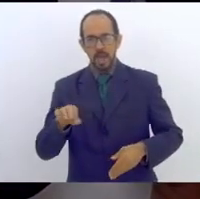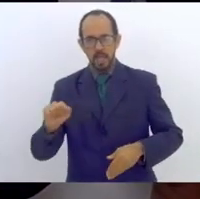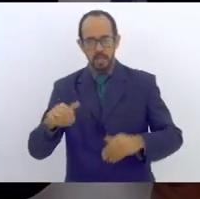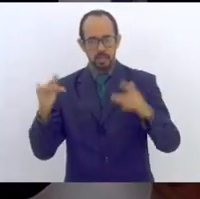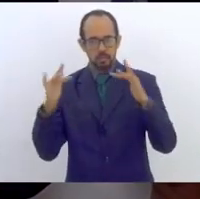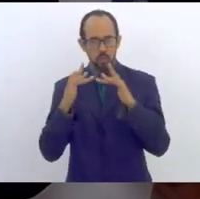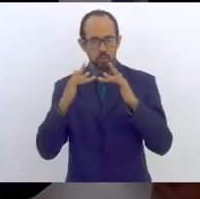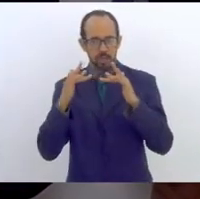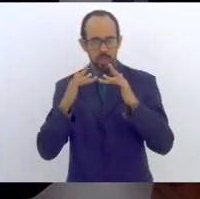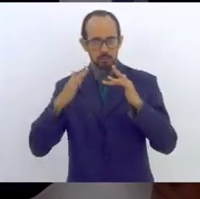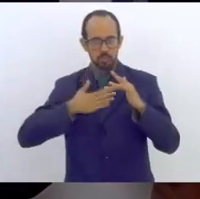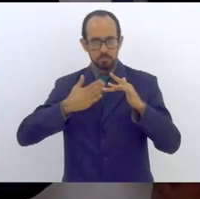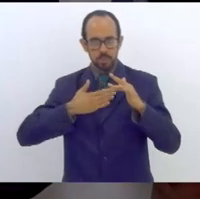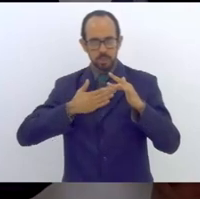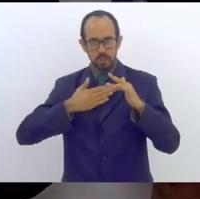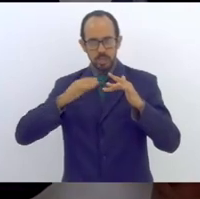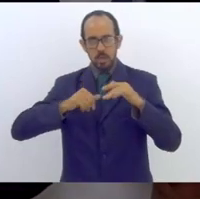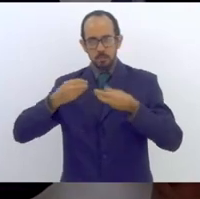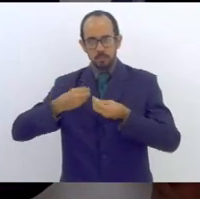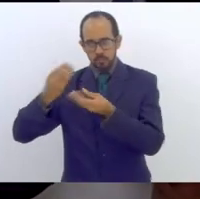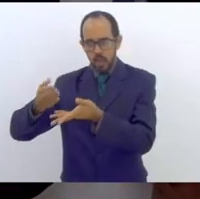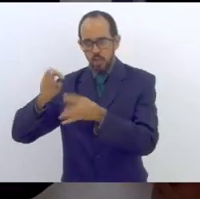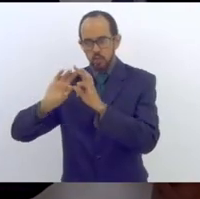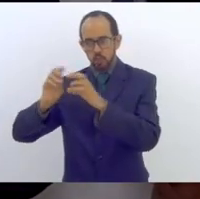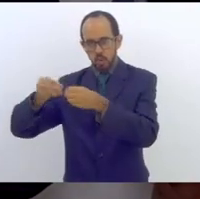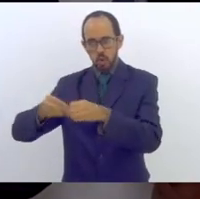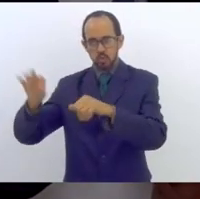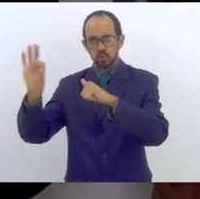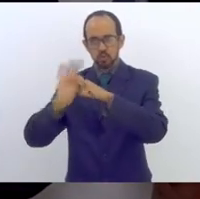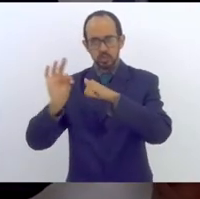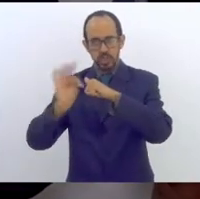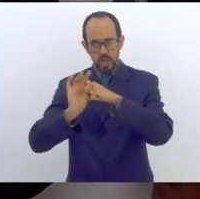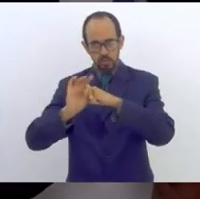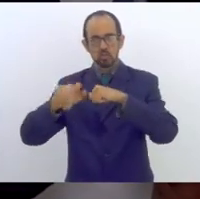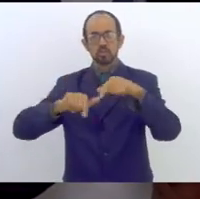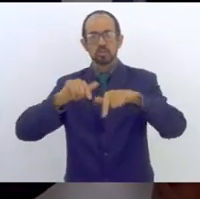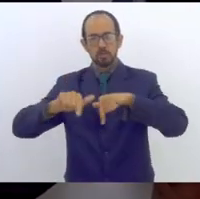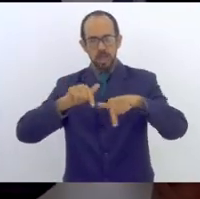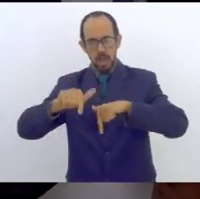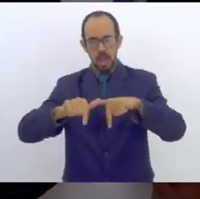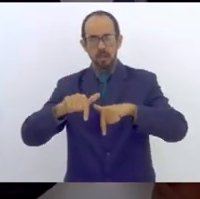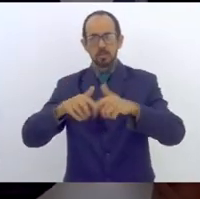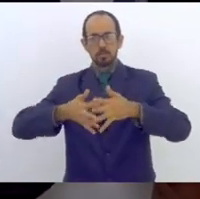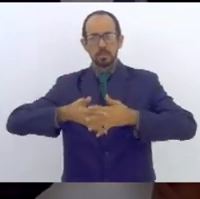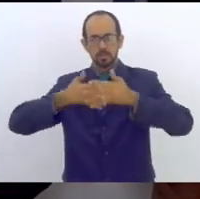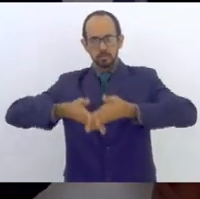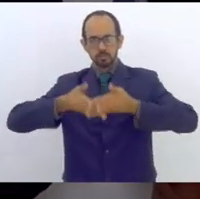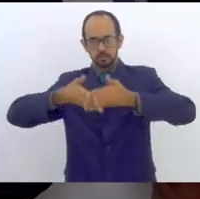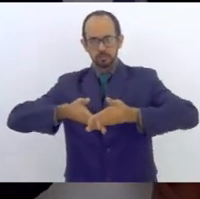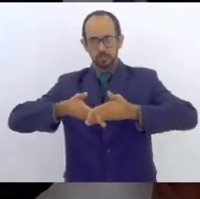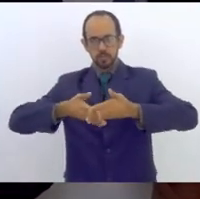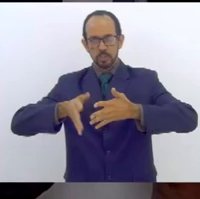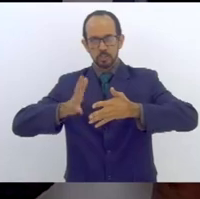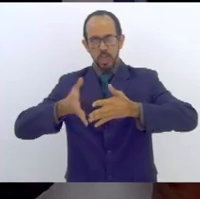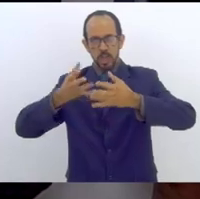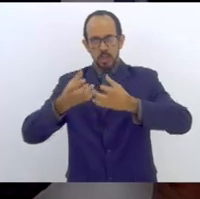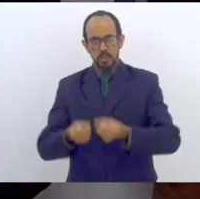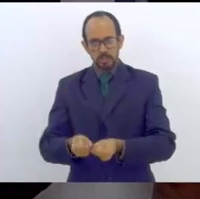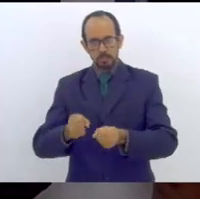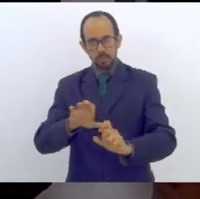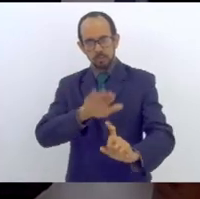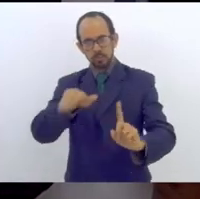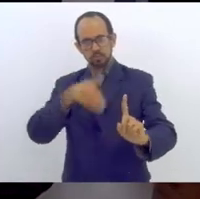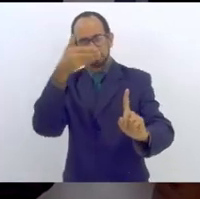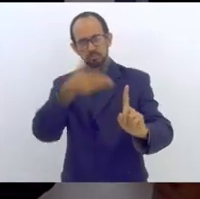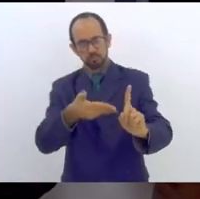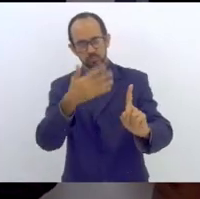todos os dados de todos os técnicos e auxiliares policiais que atuaram em Petrópolis já Recebemos a nossa Moção de